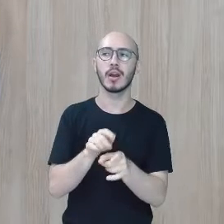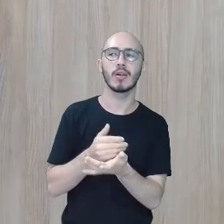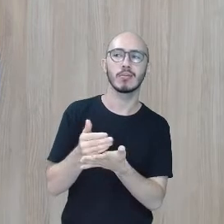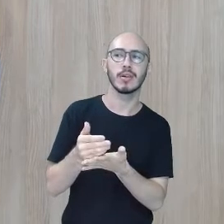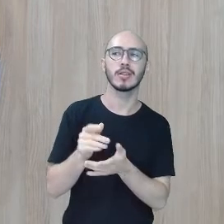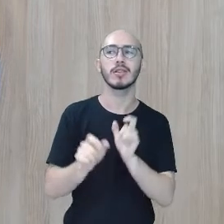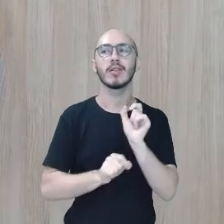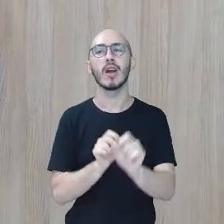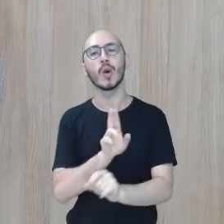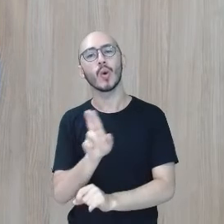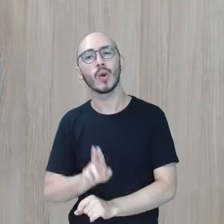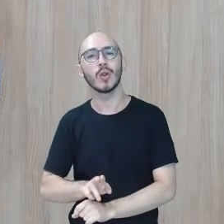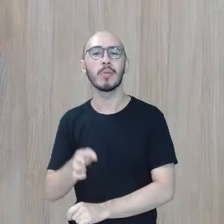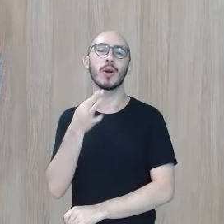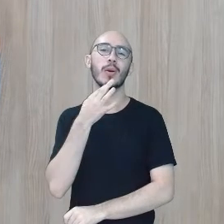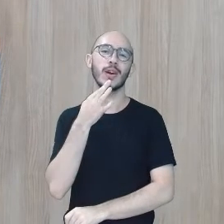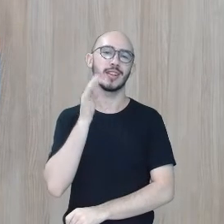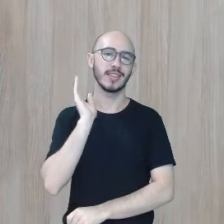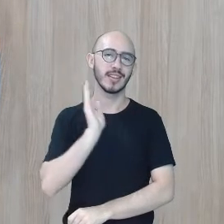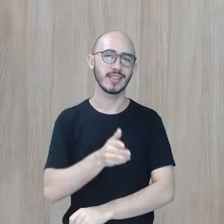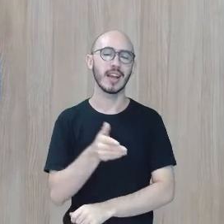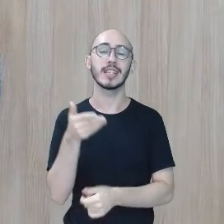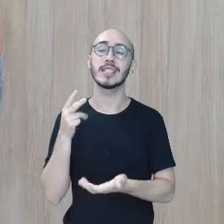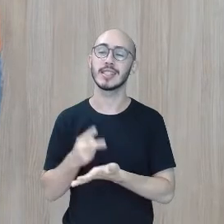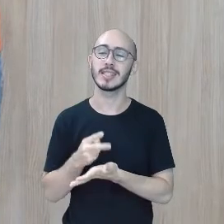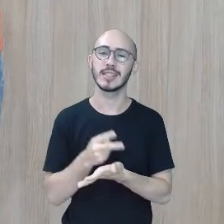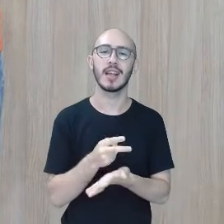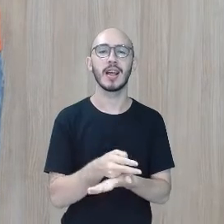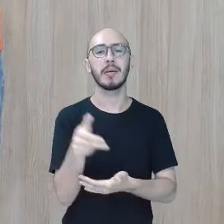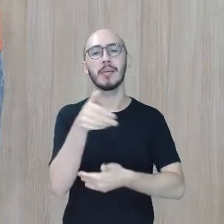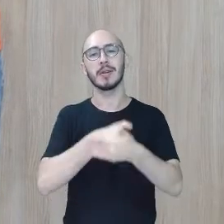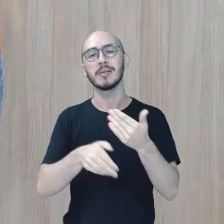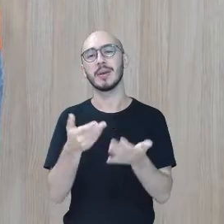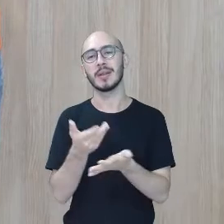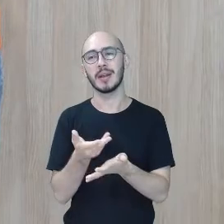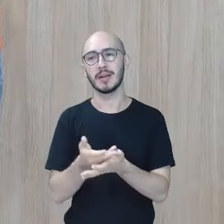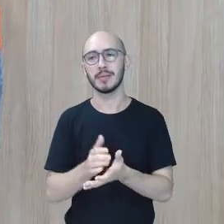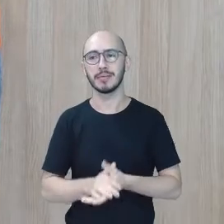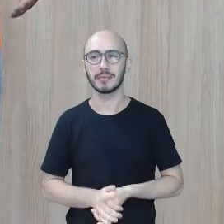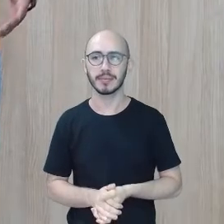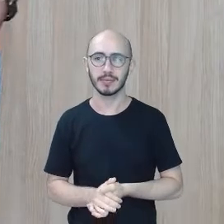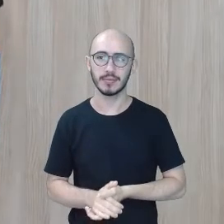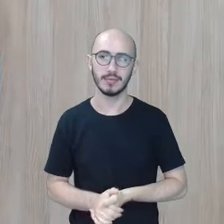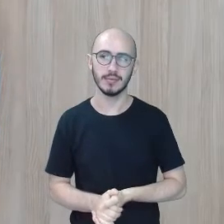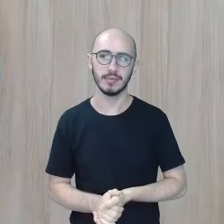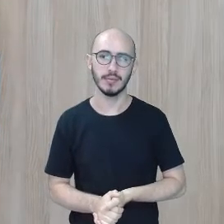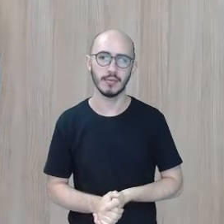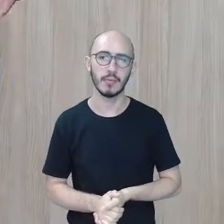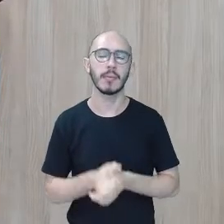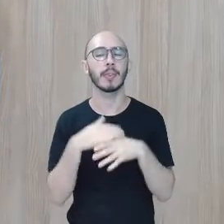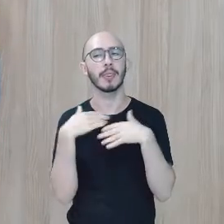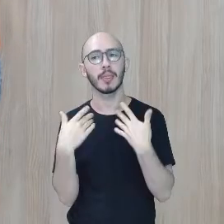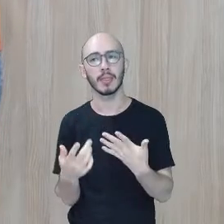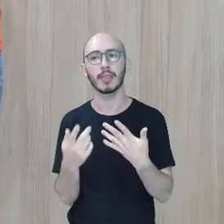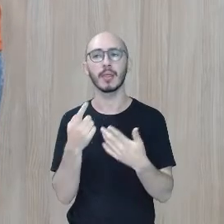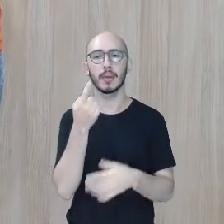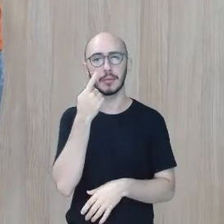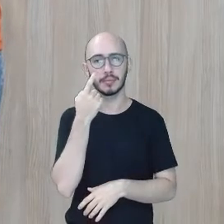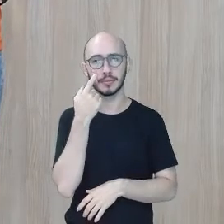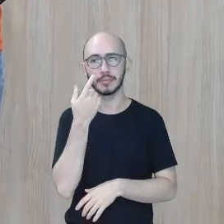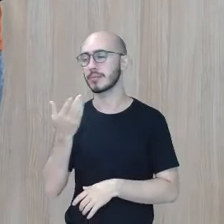carinhas aí, os nomes conhecidos que estão sempre presentes aqui na nossa aula, certo? Como eu já falei, vale ressaltar aí